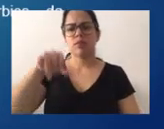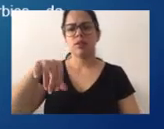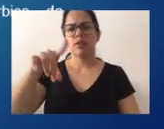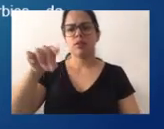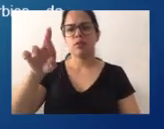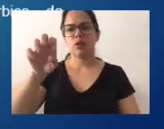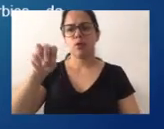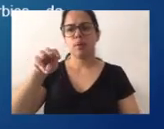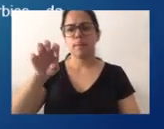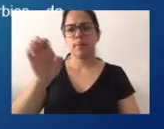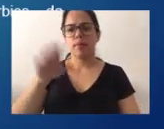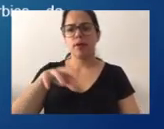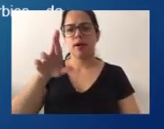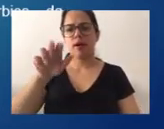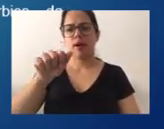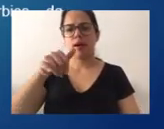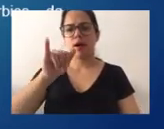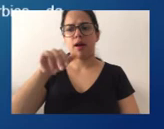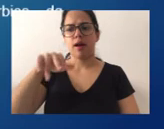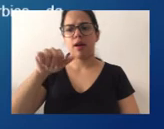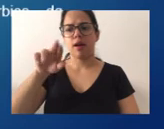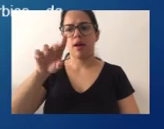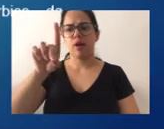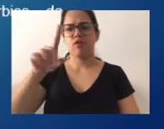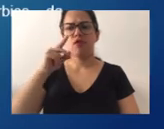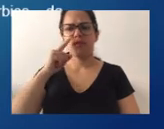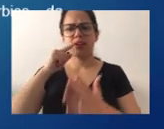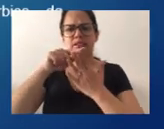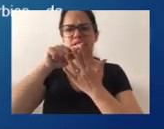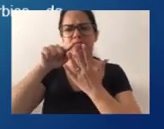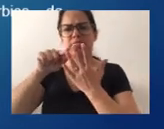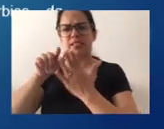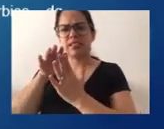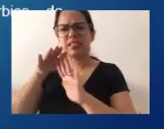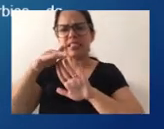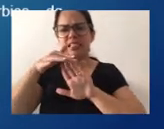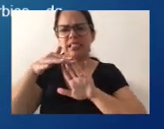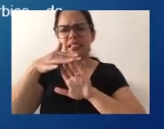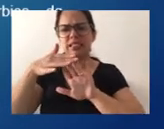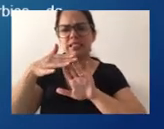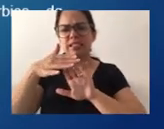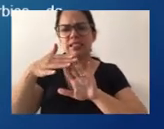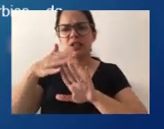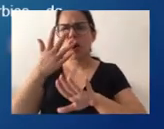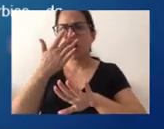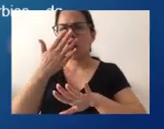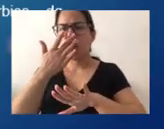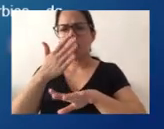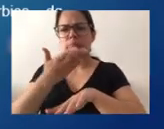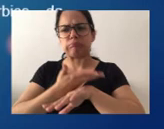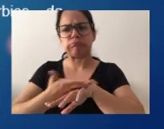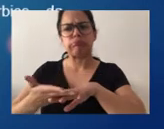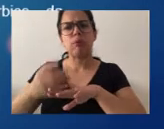problema de circulação. Vocês vejam aqui, né, que as pontas dos dedos estão esbranquiçadas, né, uma clara característica aí